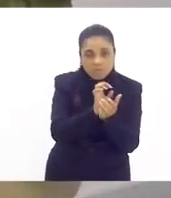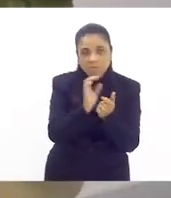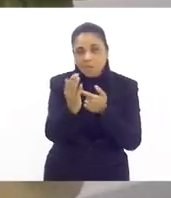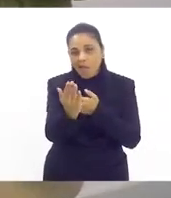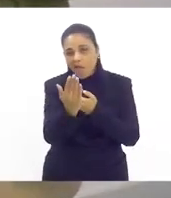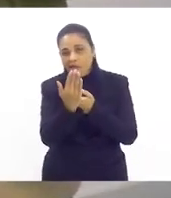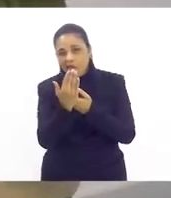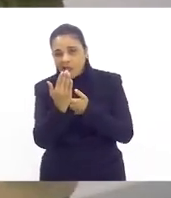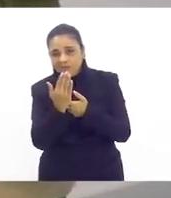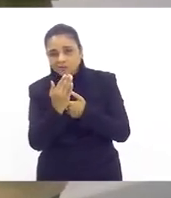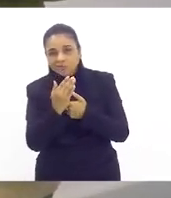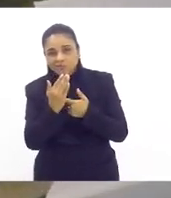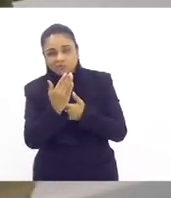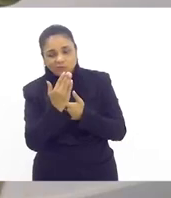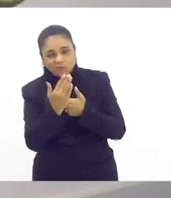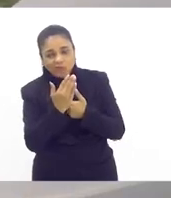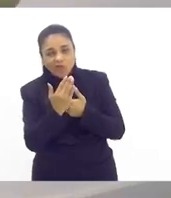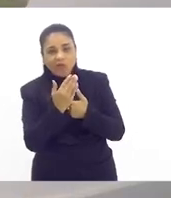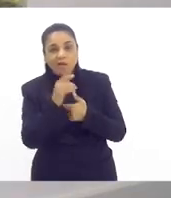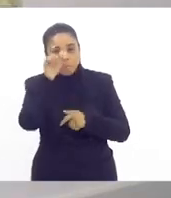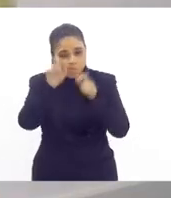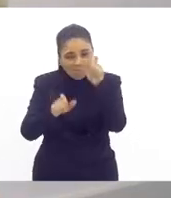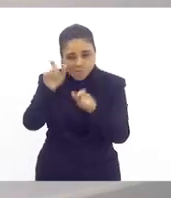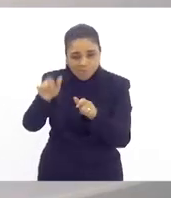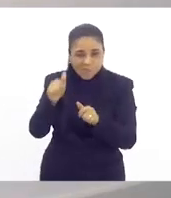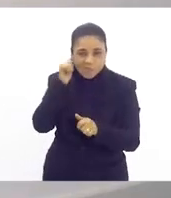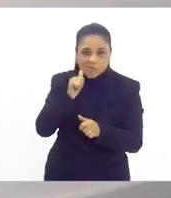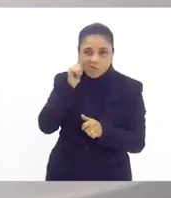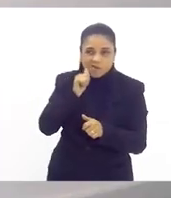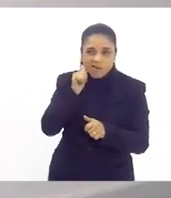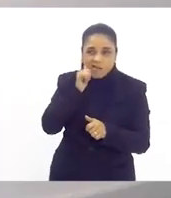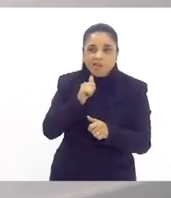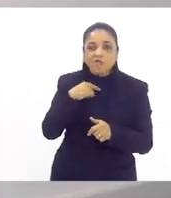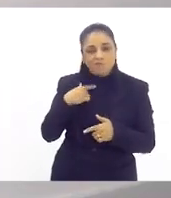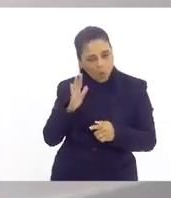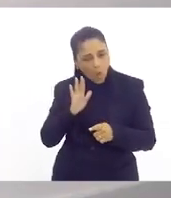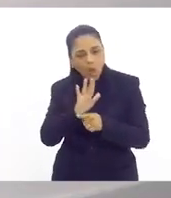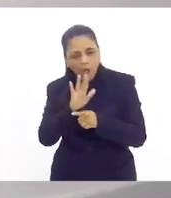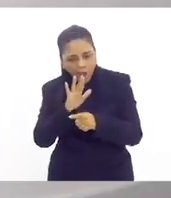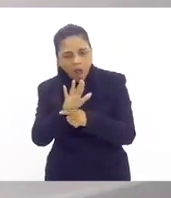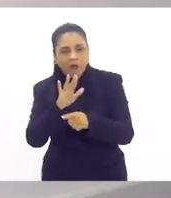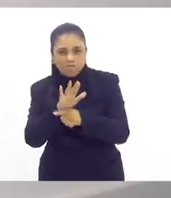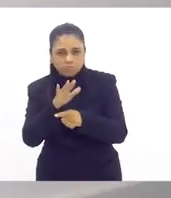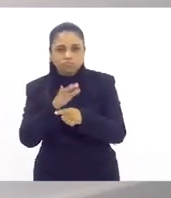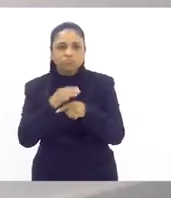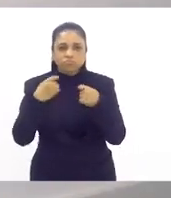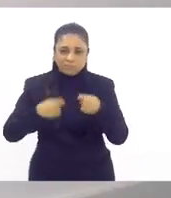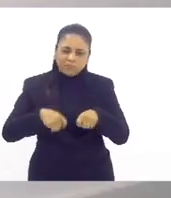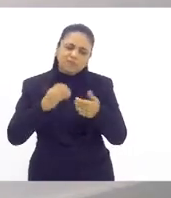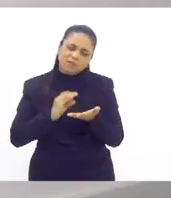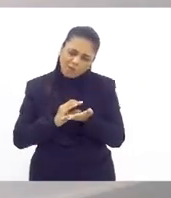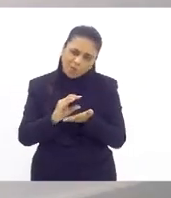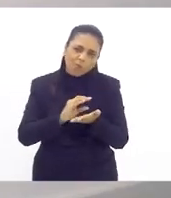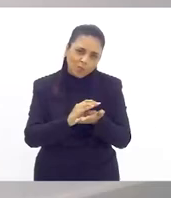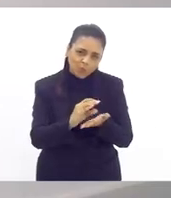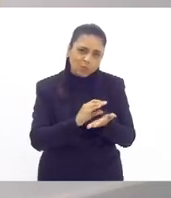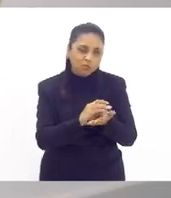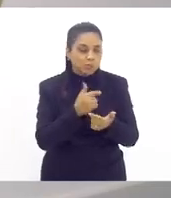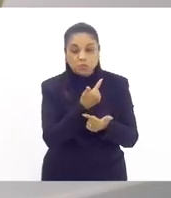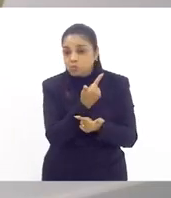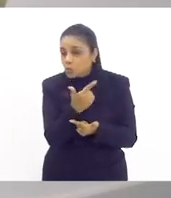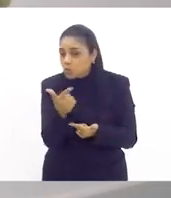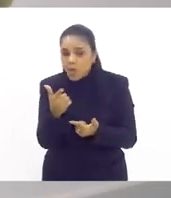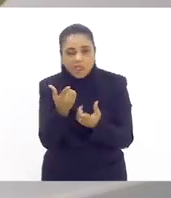nos últimos sabe assim Mulheres que chegaram vou botar a mão vou fazer sendo que precisa de recurso a gente não tem nada